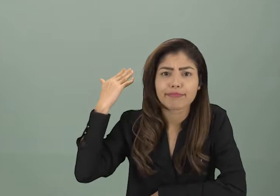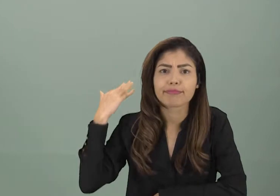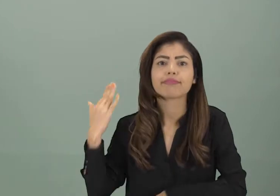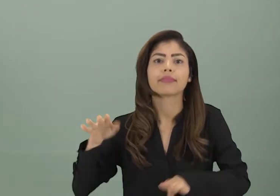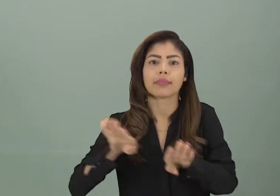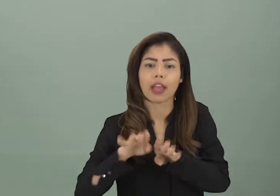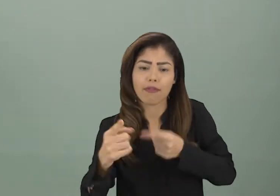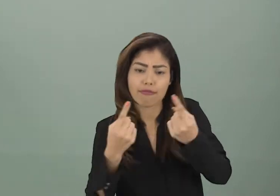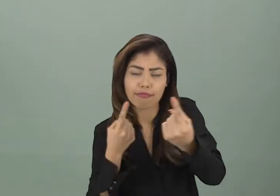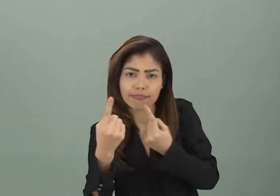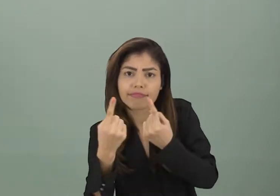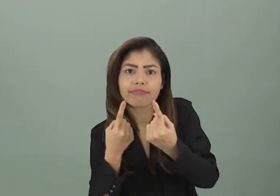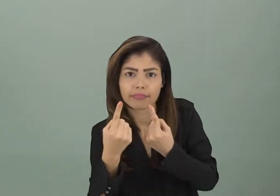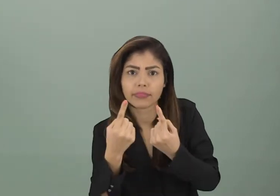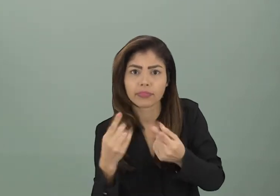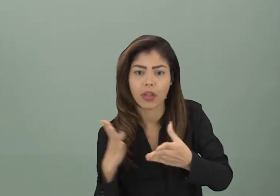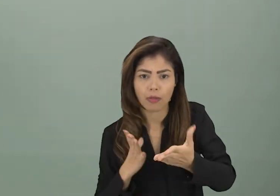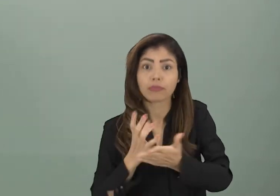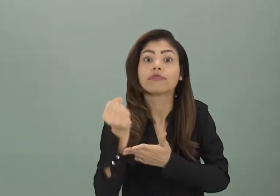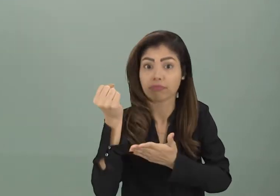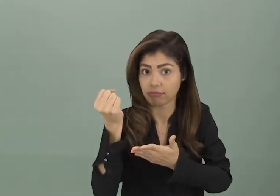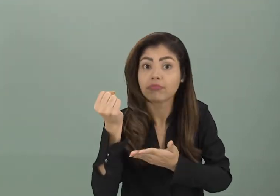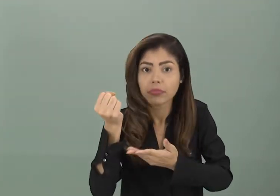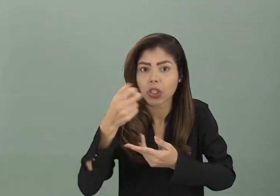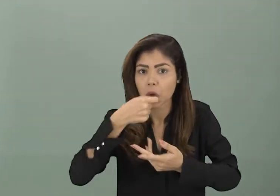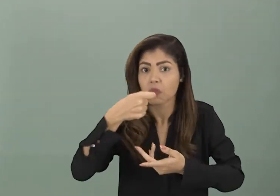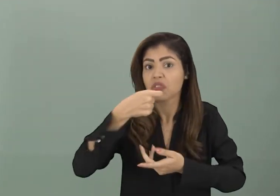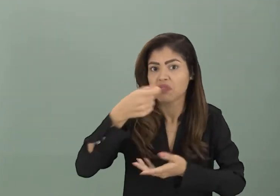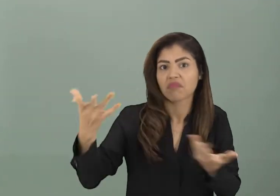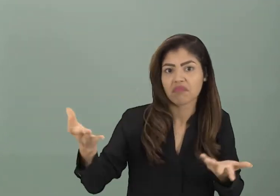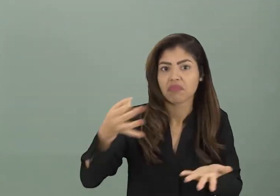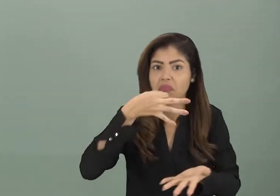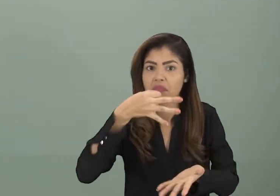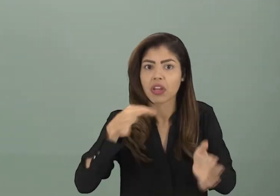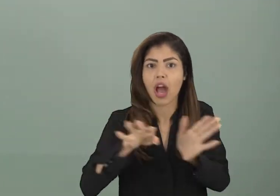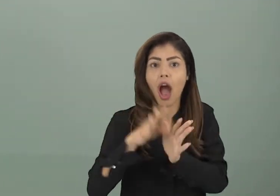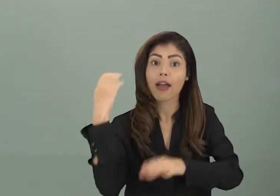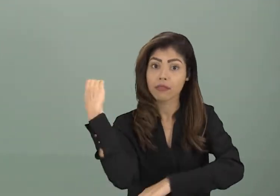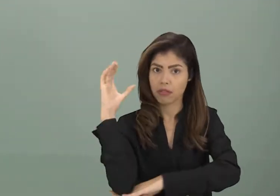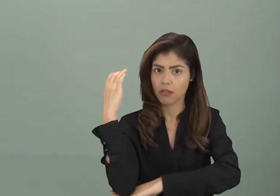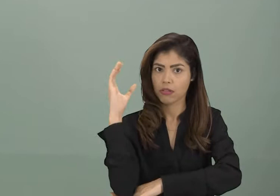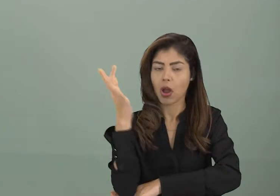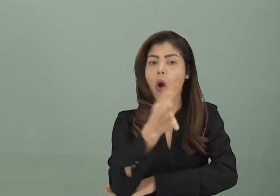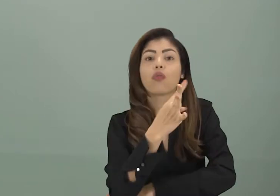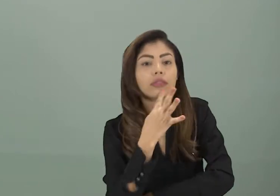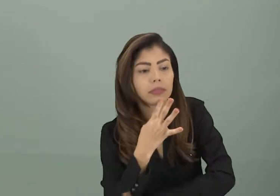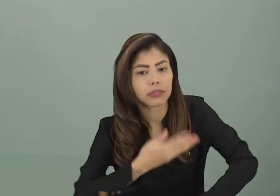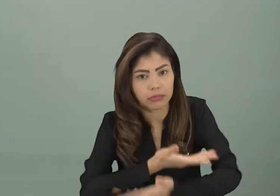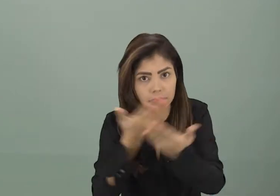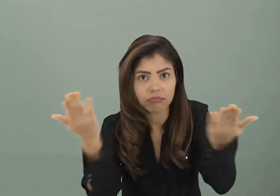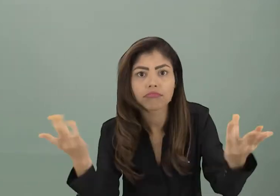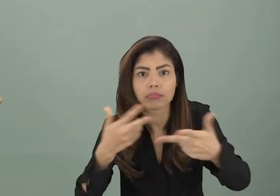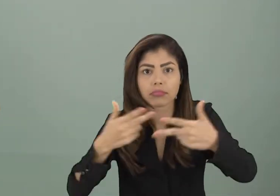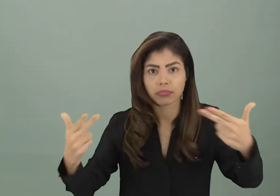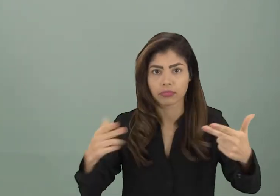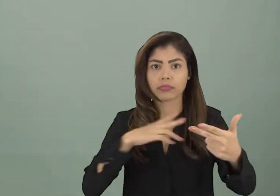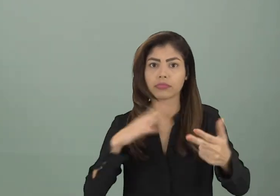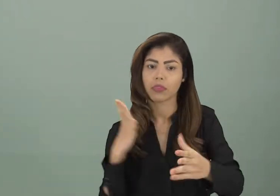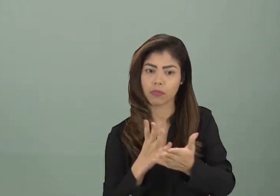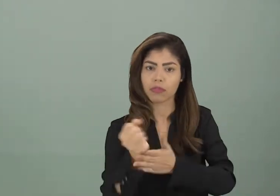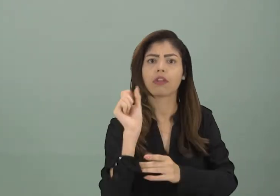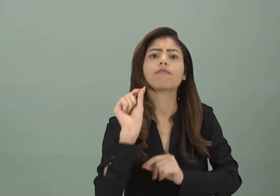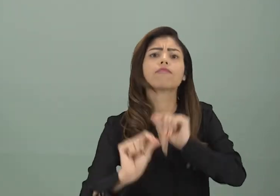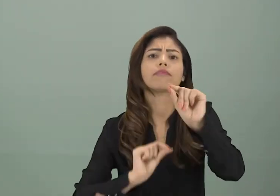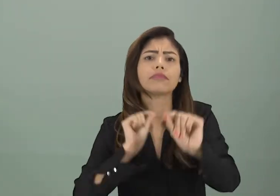nesse diálogo, né? Os homens buscavam sair da opinião à ciência, ao conhecimento das coisas. Eles buscavam o